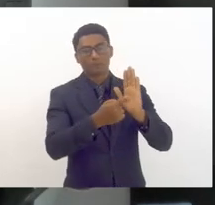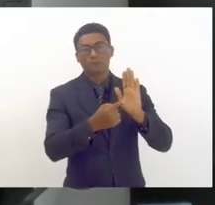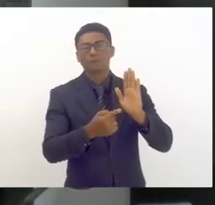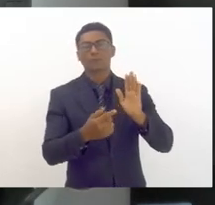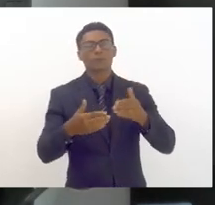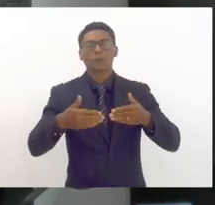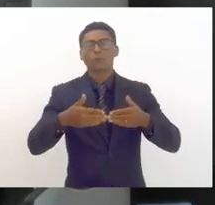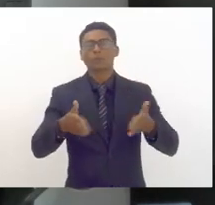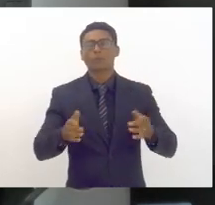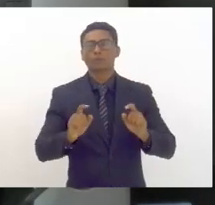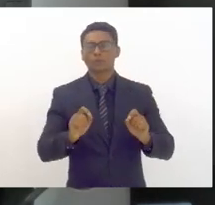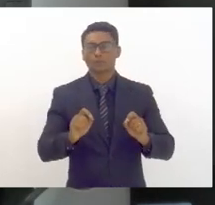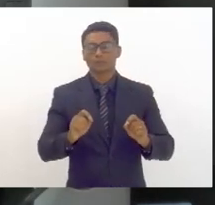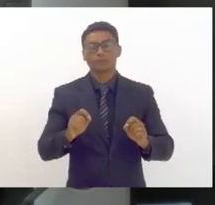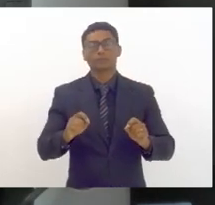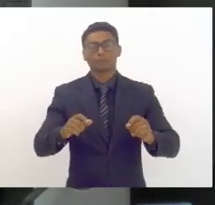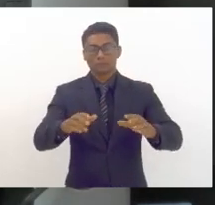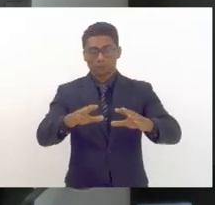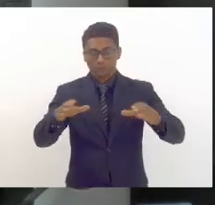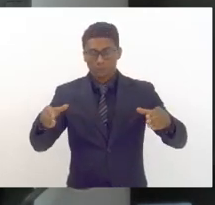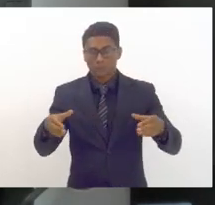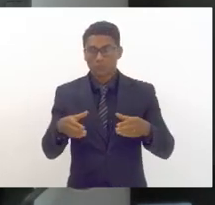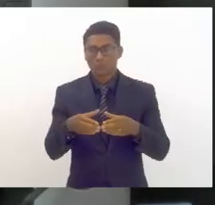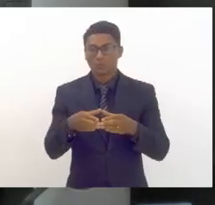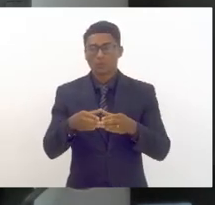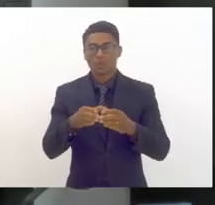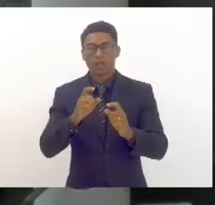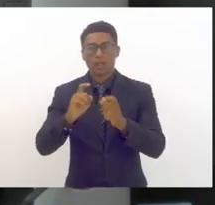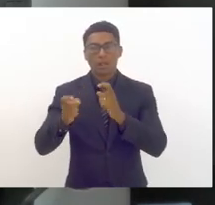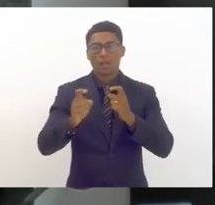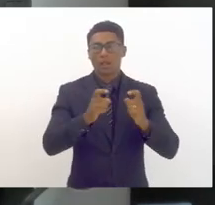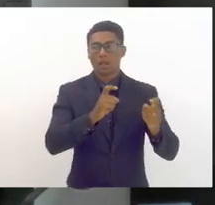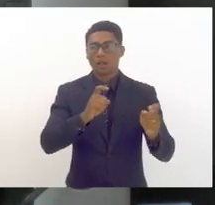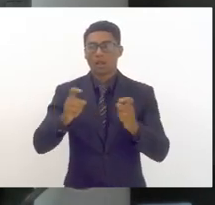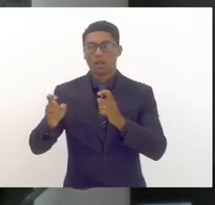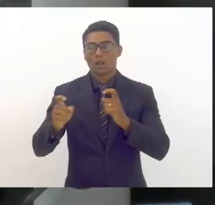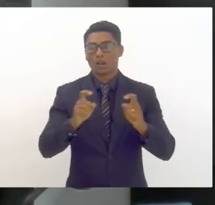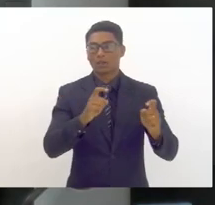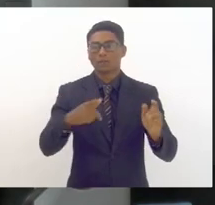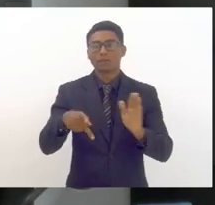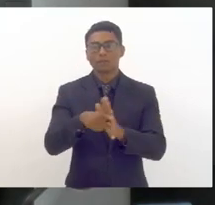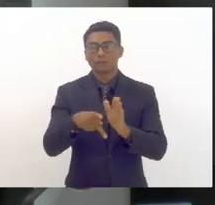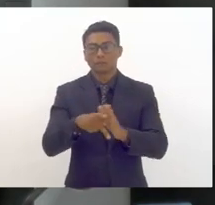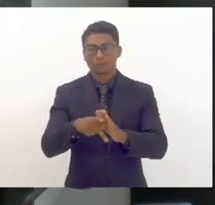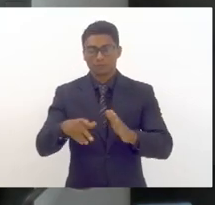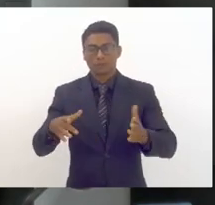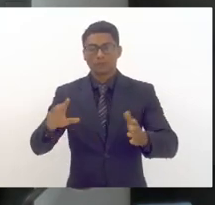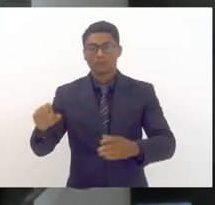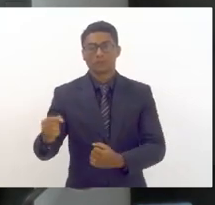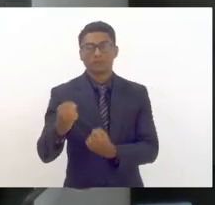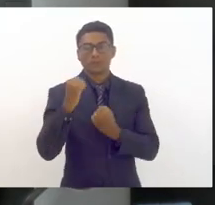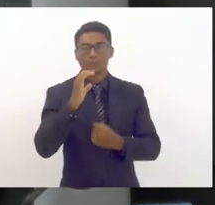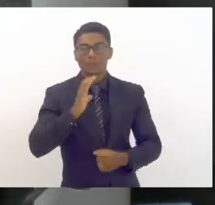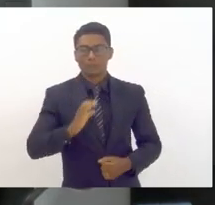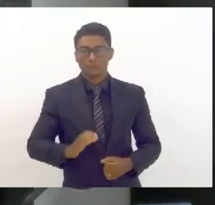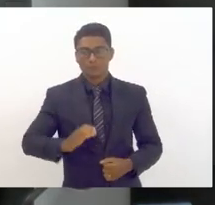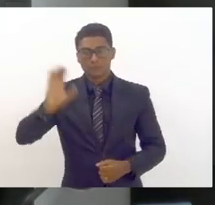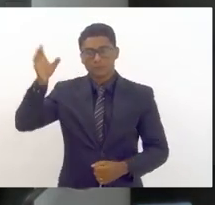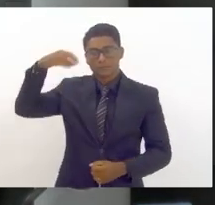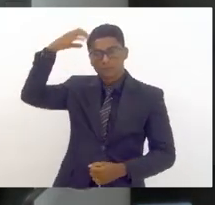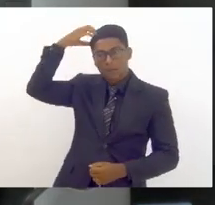um debate de uma equipe sempre muito dedicada e competente da Defesa Civil de Angra dos Reis, né, aqui